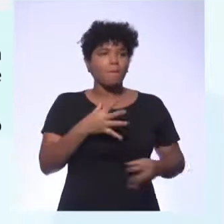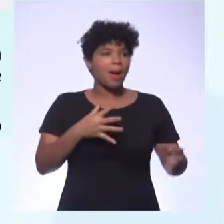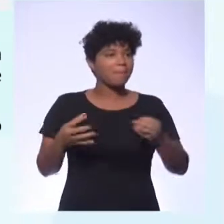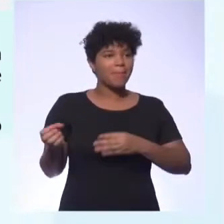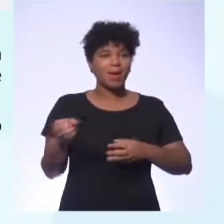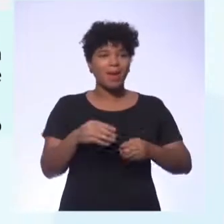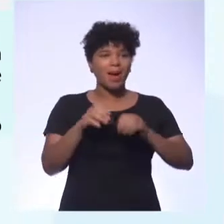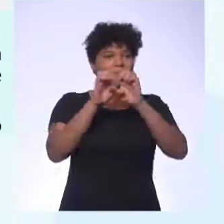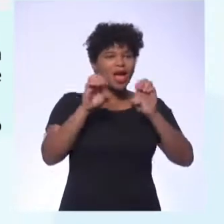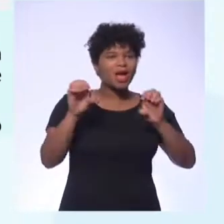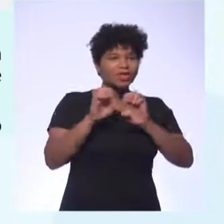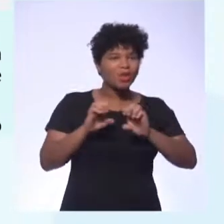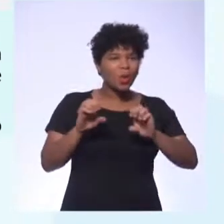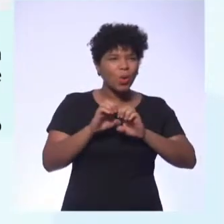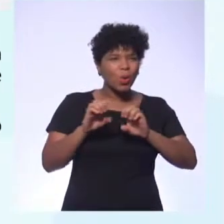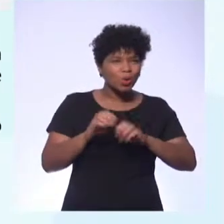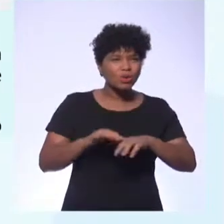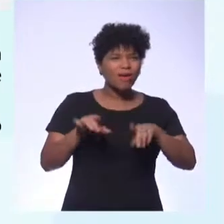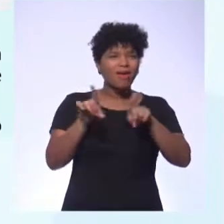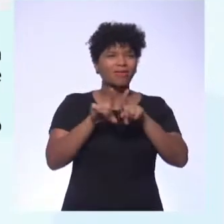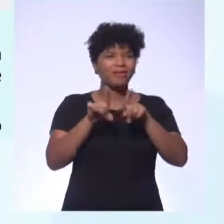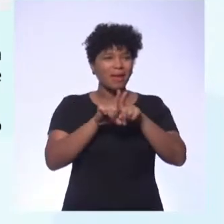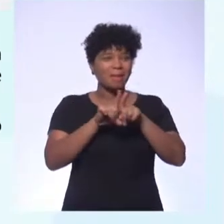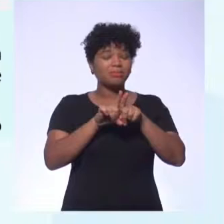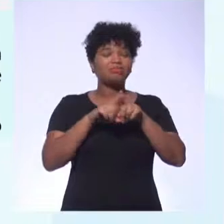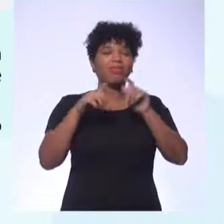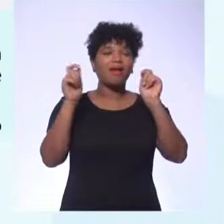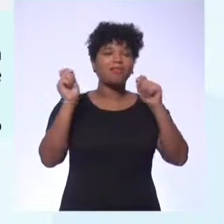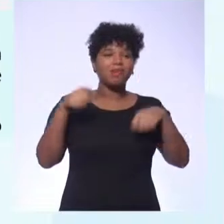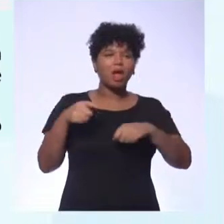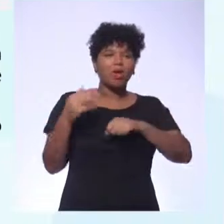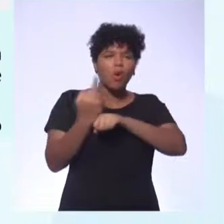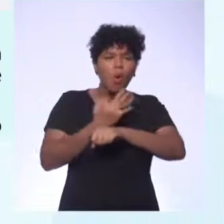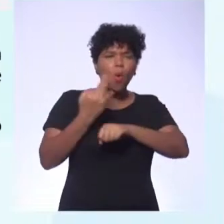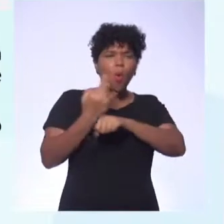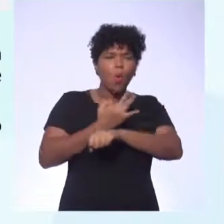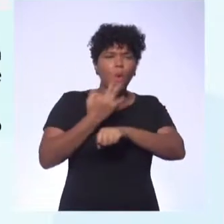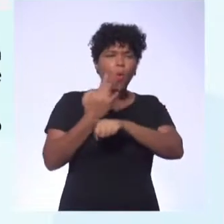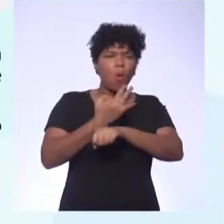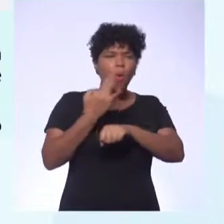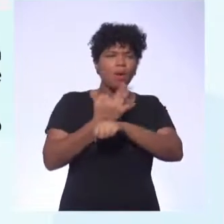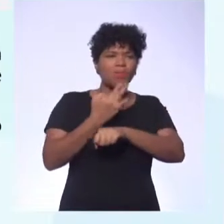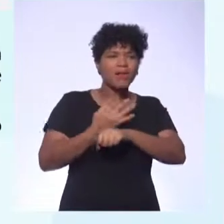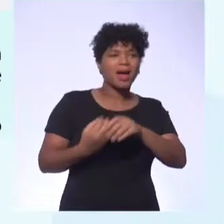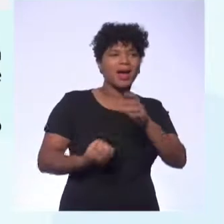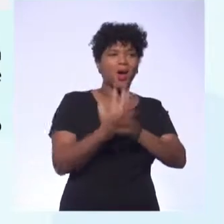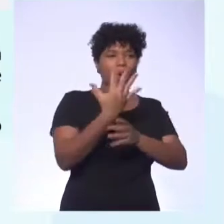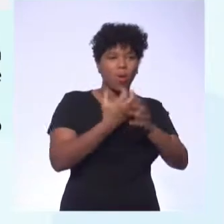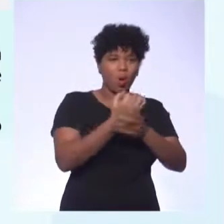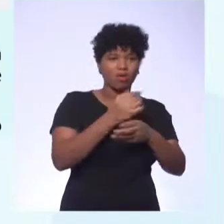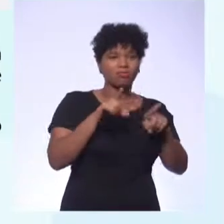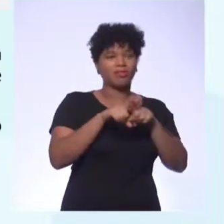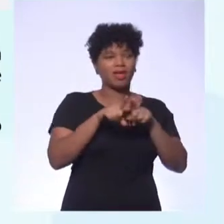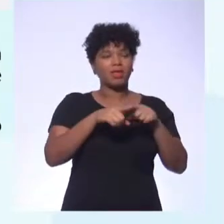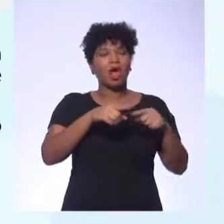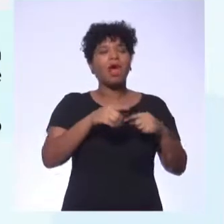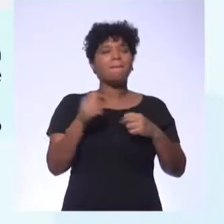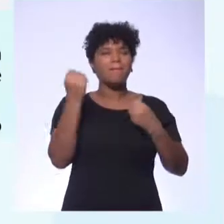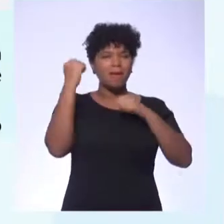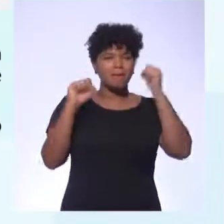infraestrutura. Construir infraestruturas resilientes. Promover a industrialização inclusiva